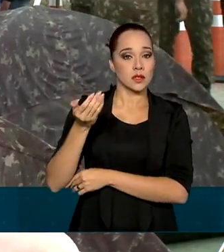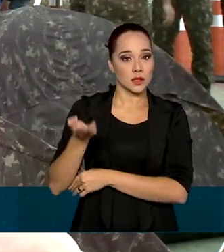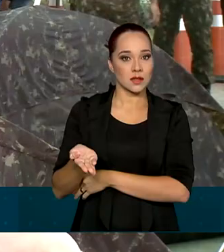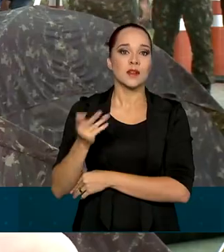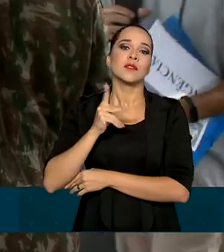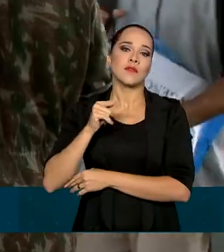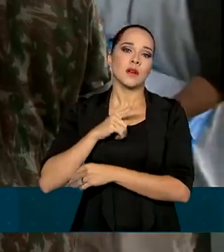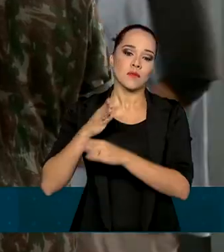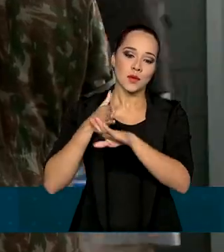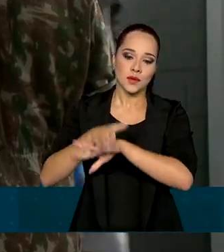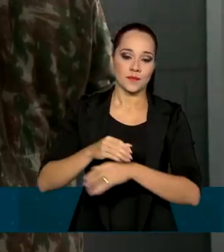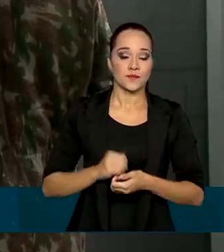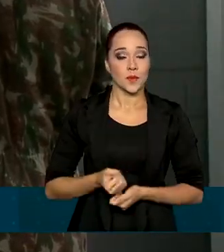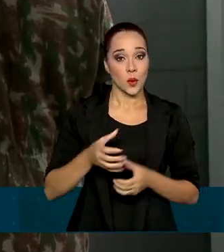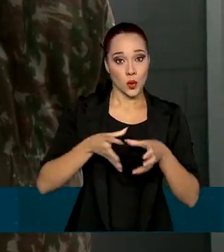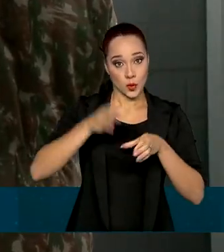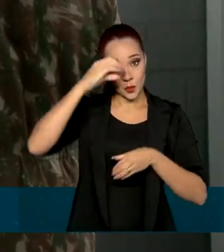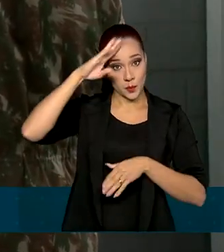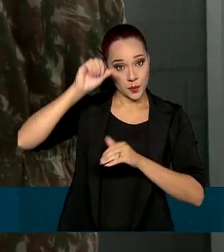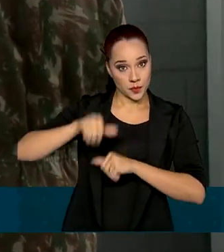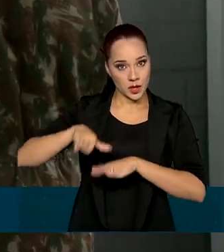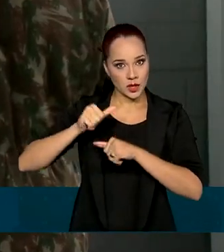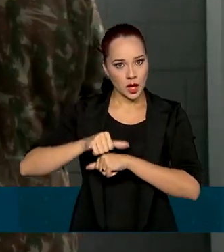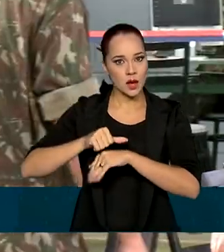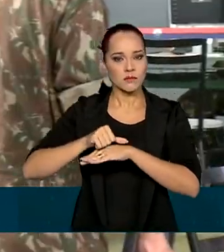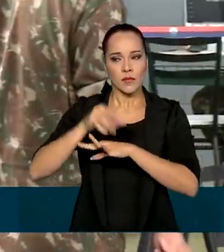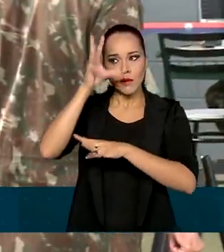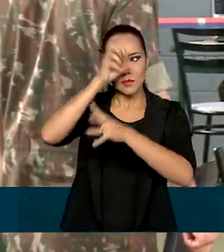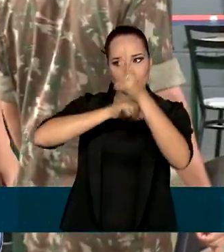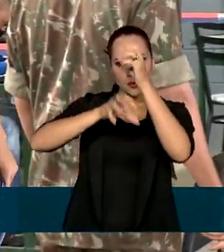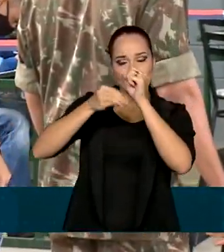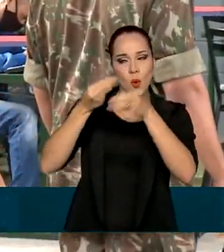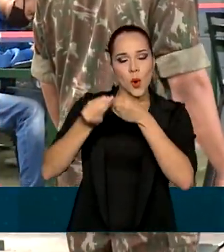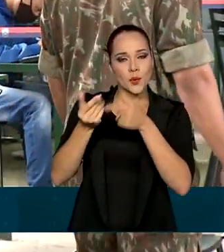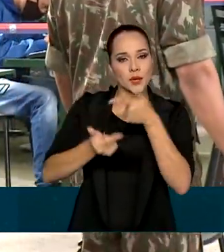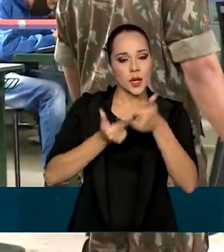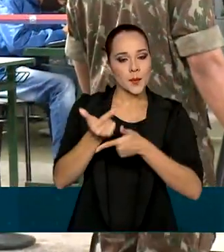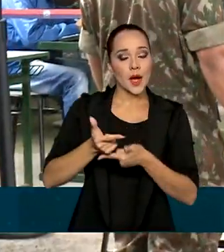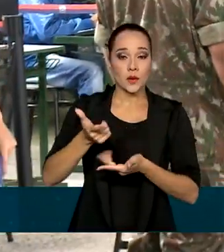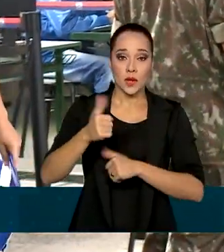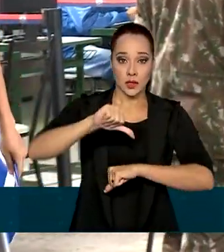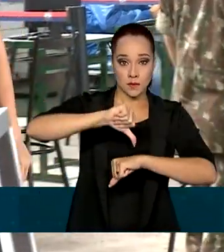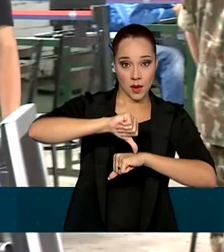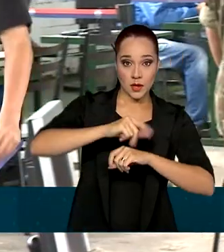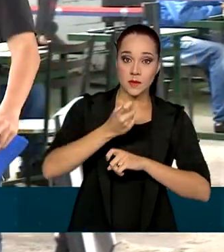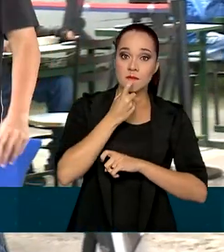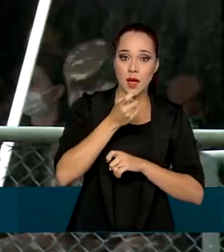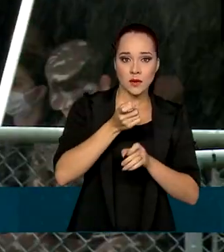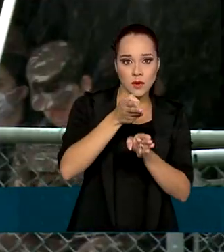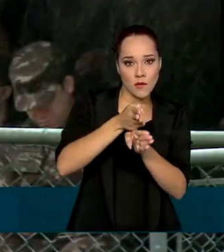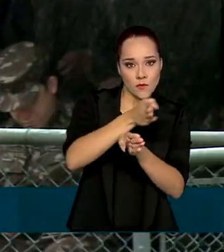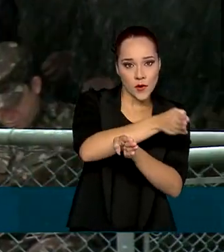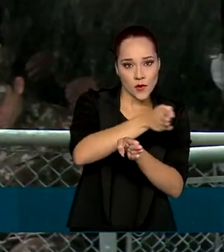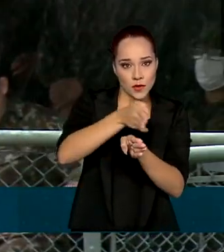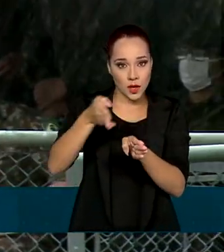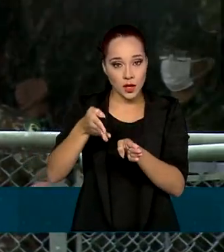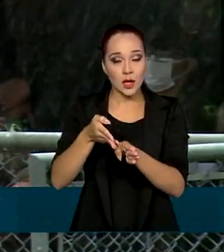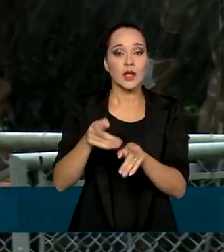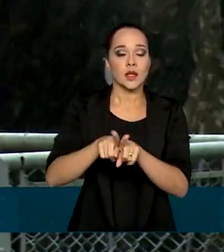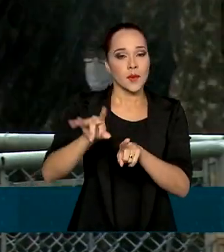Pronto ele a inteligência os militares recebem informações sobre o funcionamento das bases próximas à Fronteira